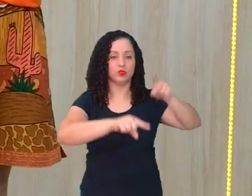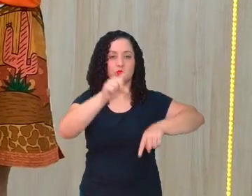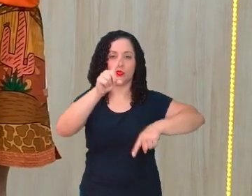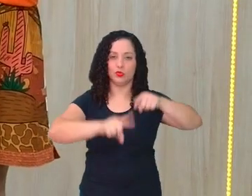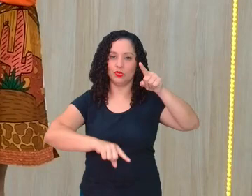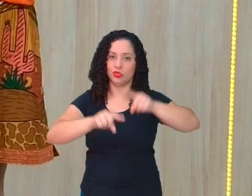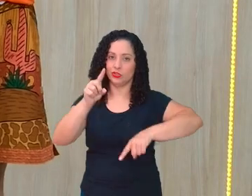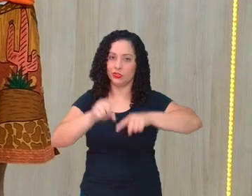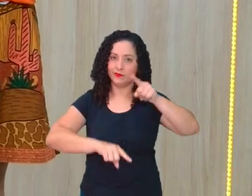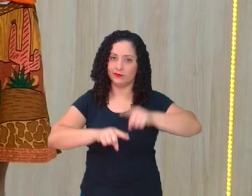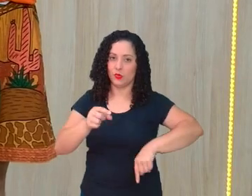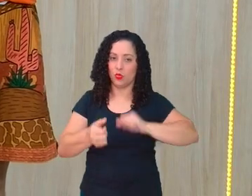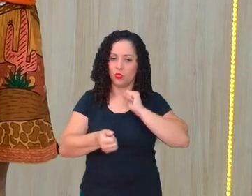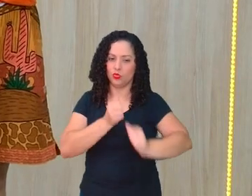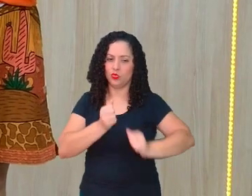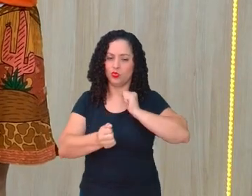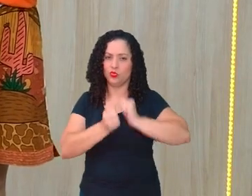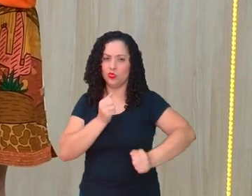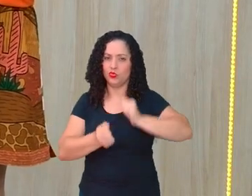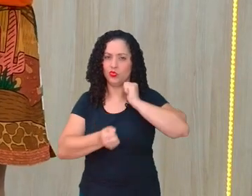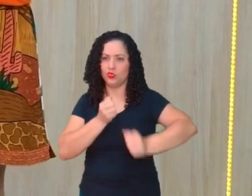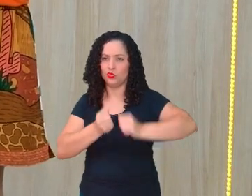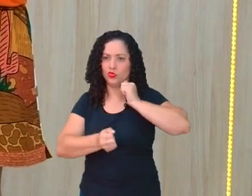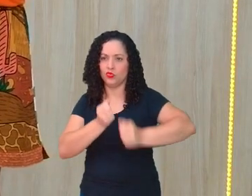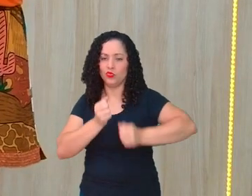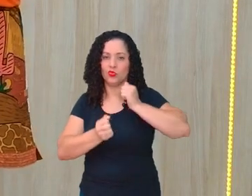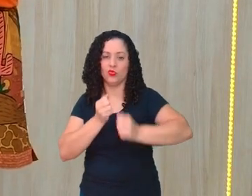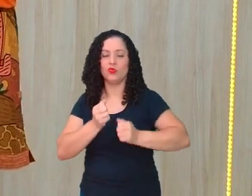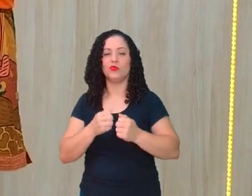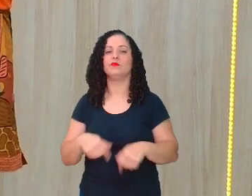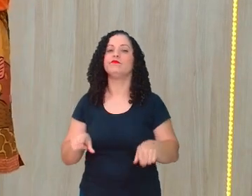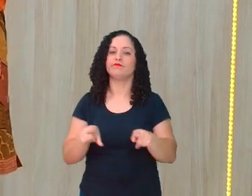a partir do atrito mesmo, né? E